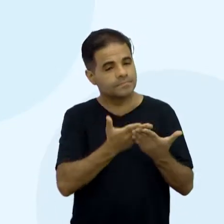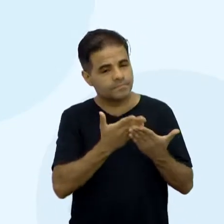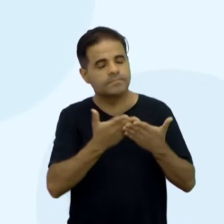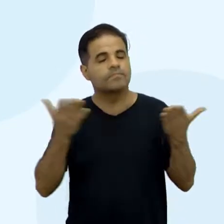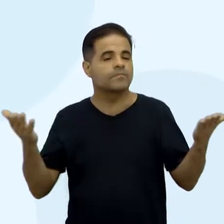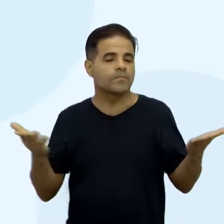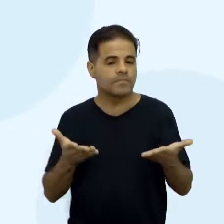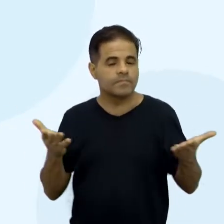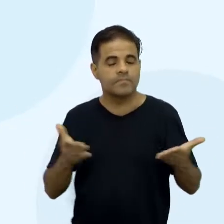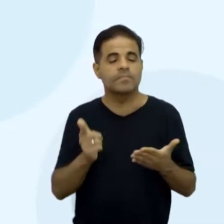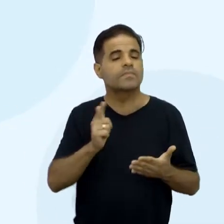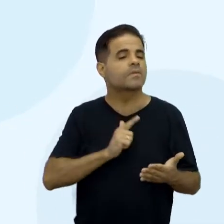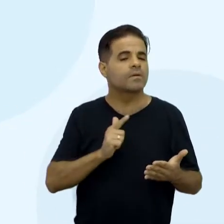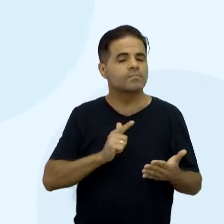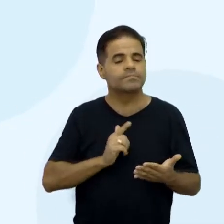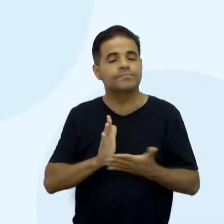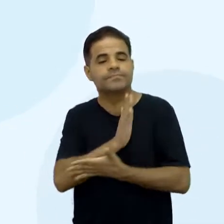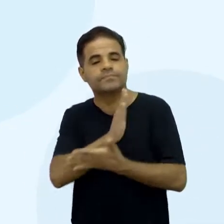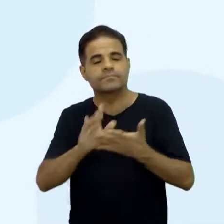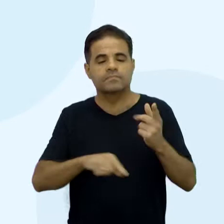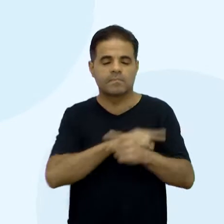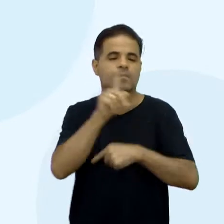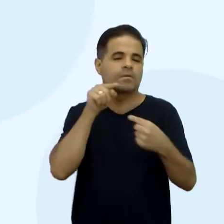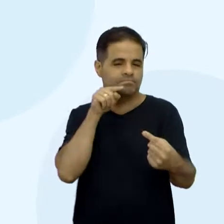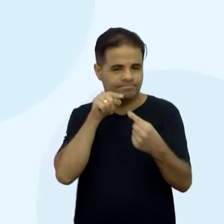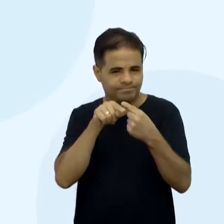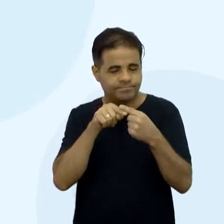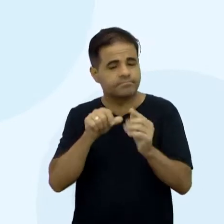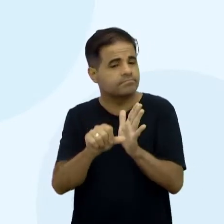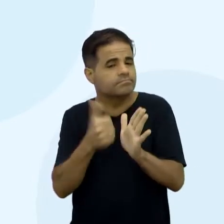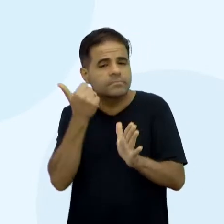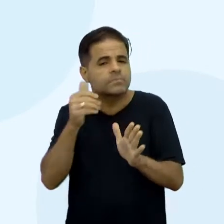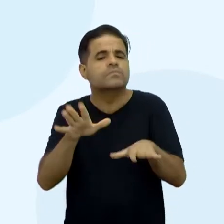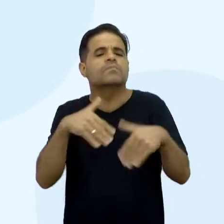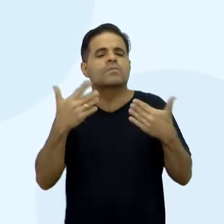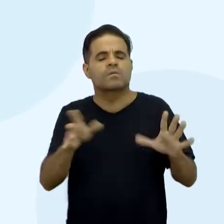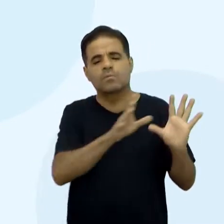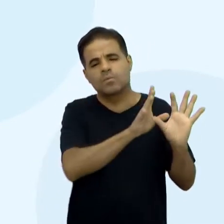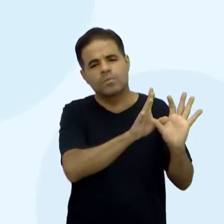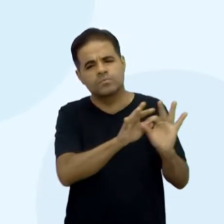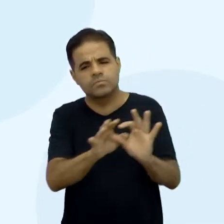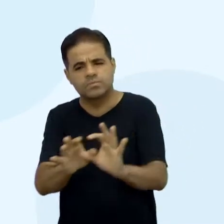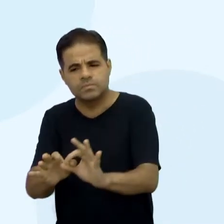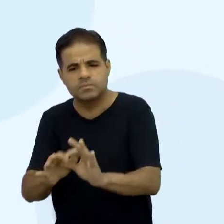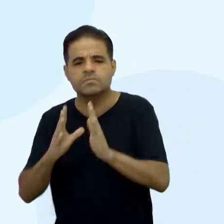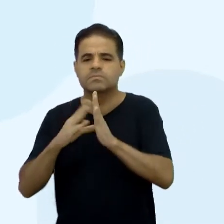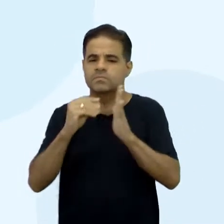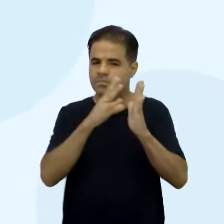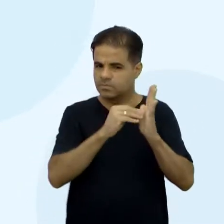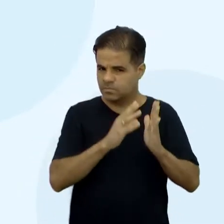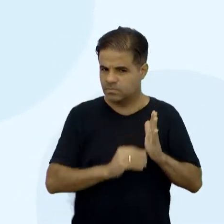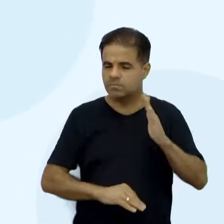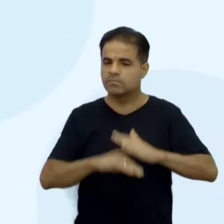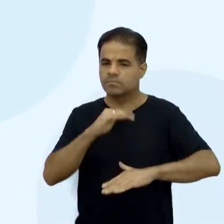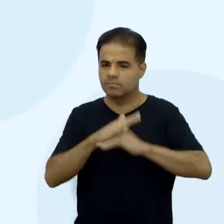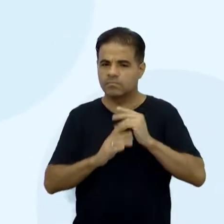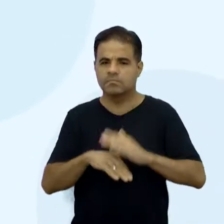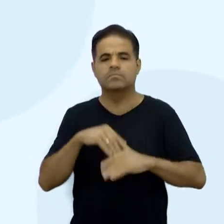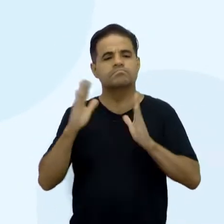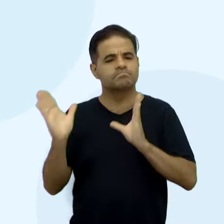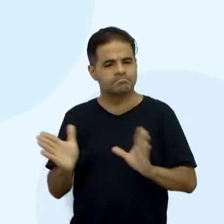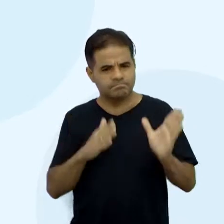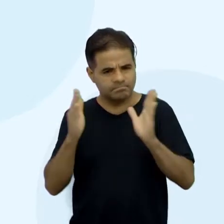hoje, nós temos alguns objetivos. Primeiro dele, contextualizar as modalidades práticas